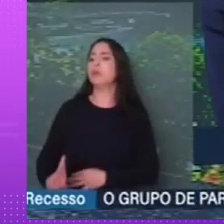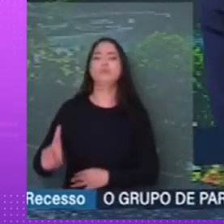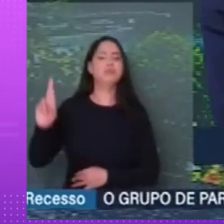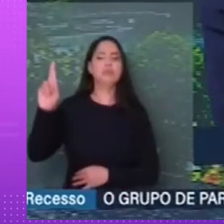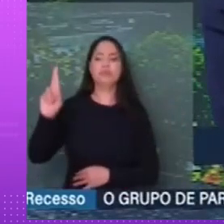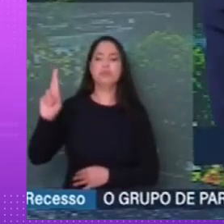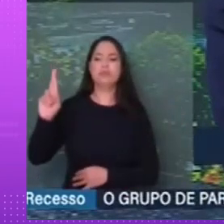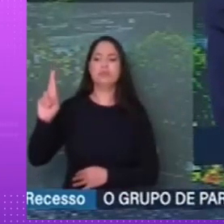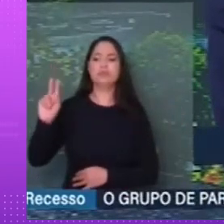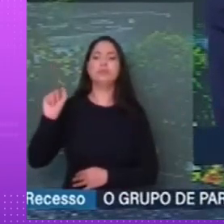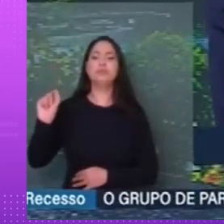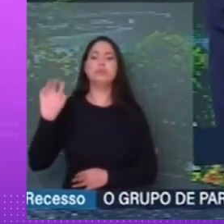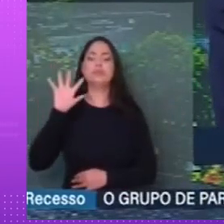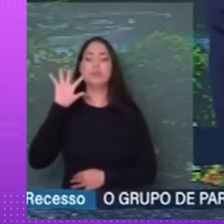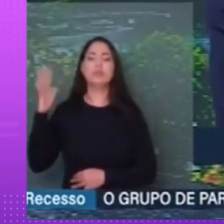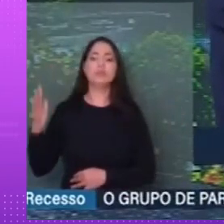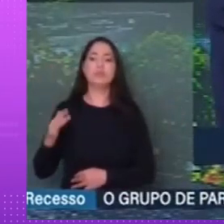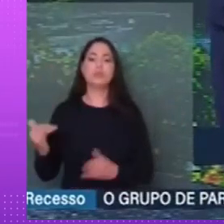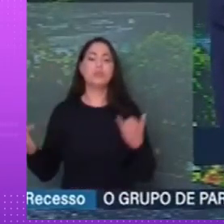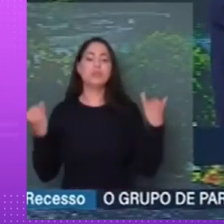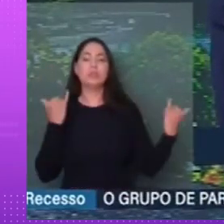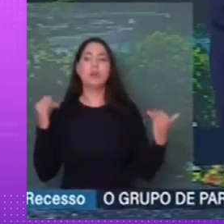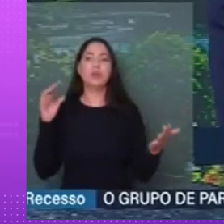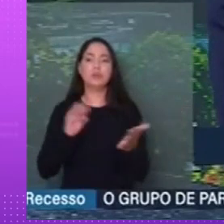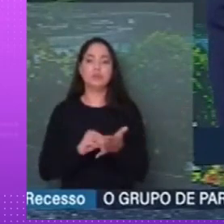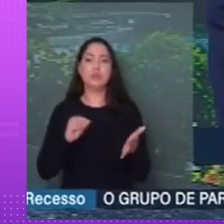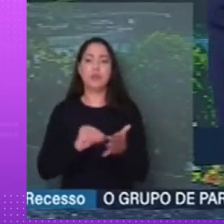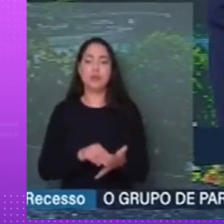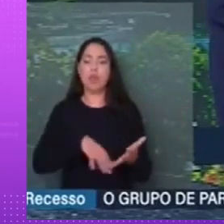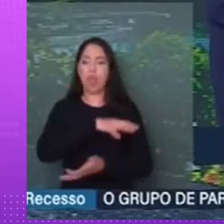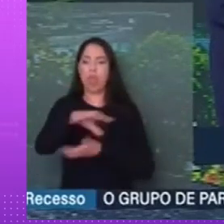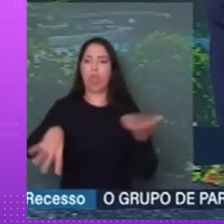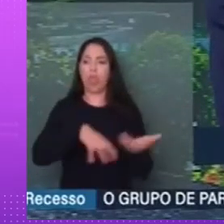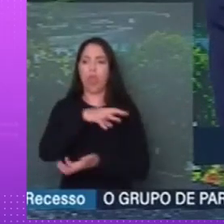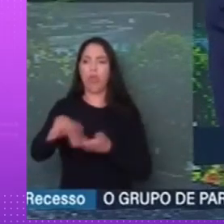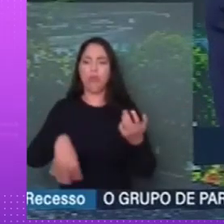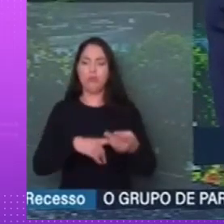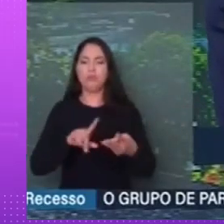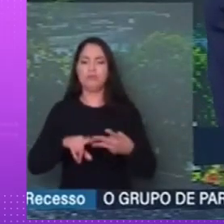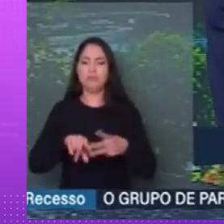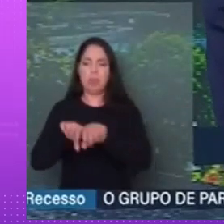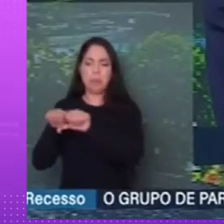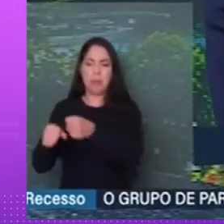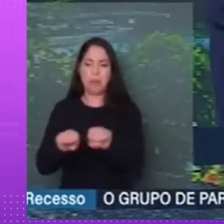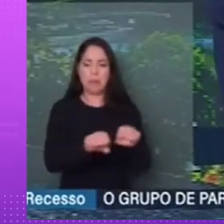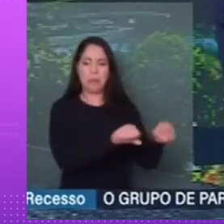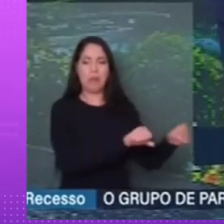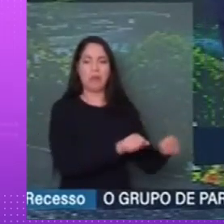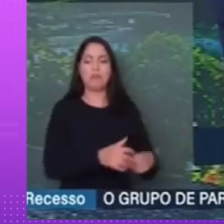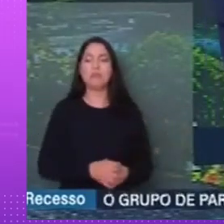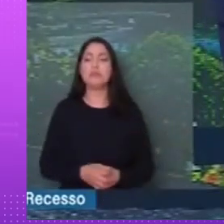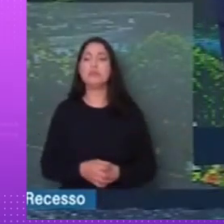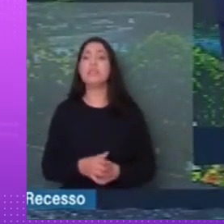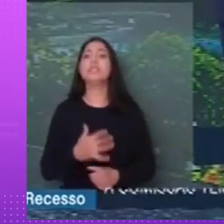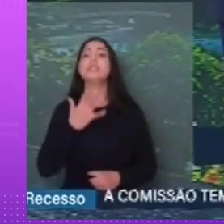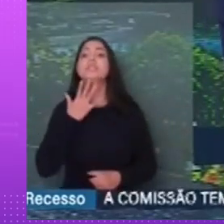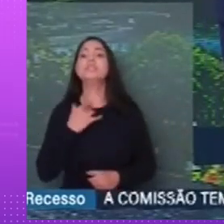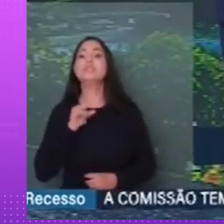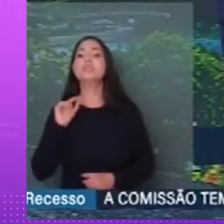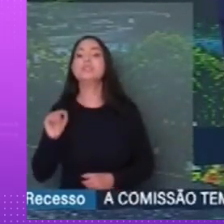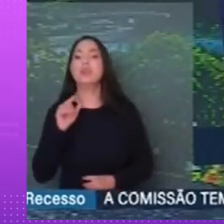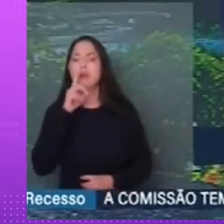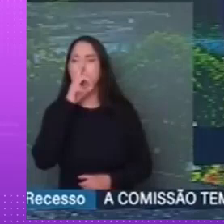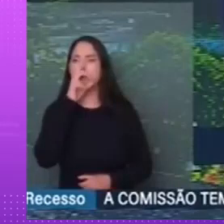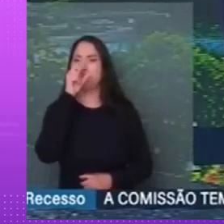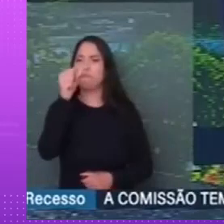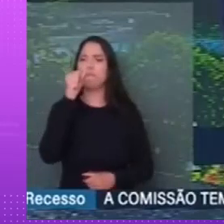Congresso, Rodrigo Pacheco, e as falas todas muito duras, né? O Alexandre de Moraes chegou a citar ali o combate ao nazismo por